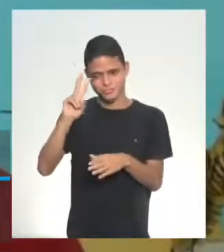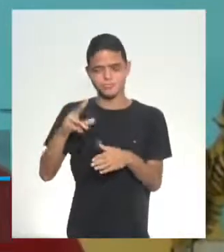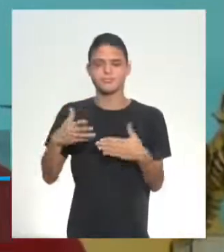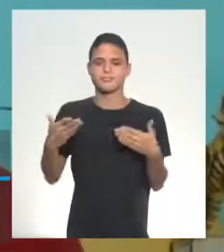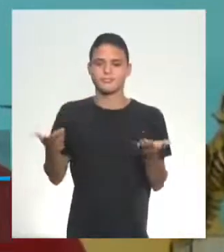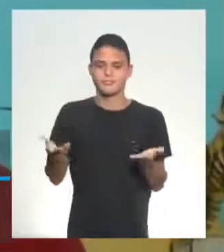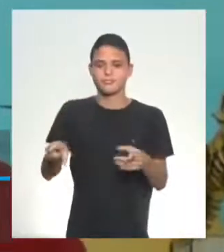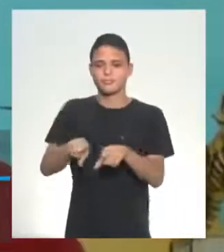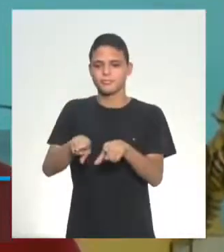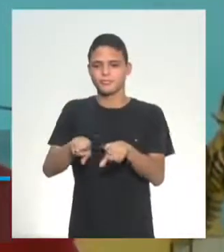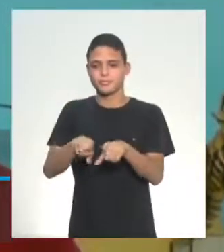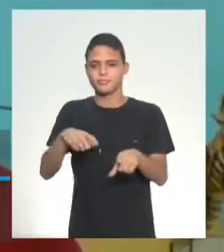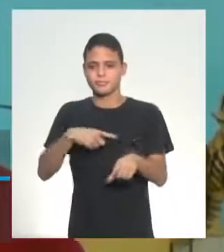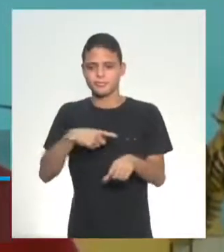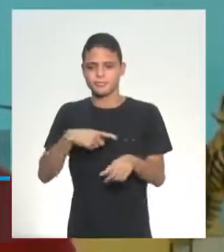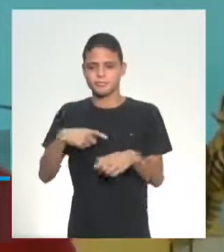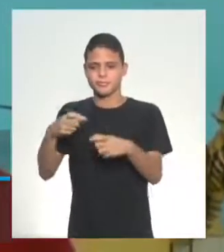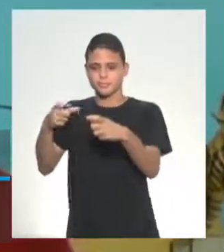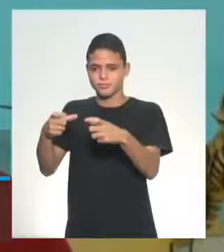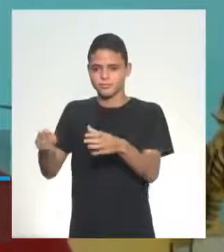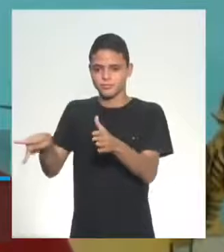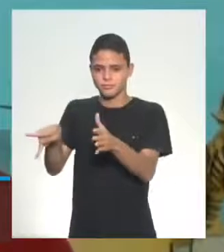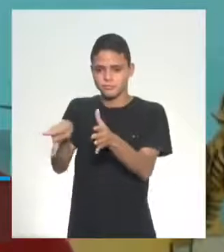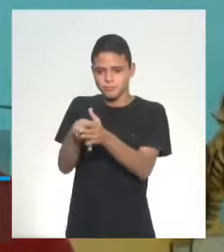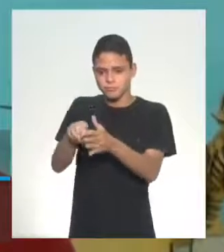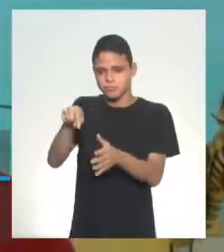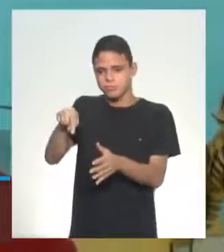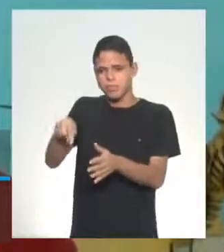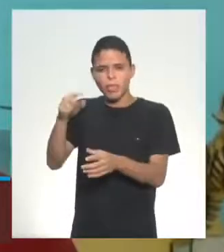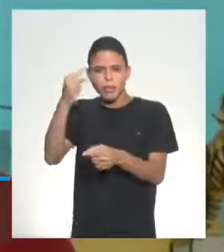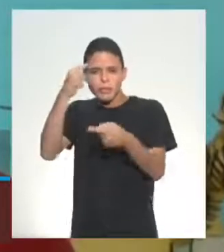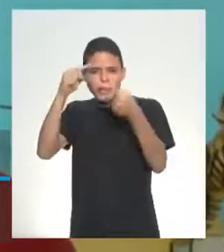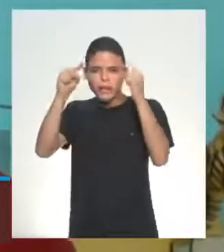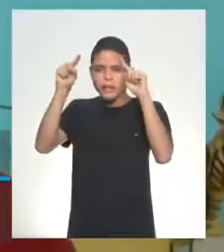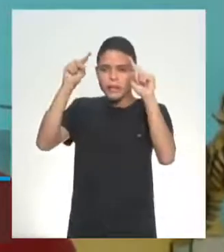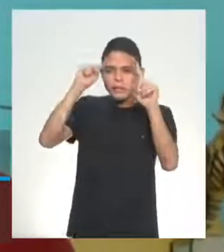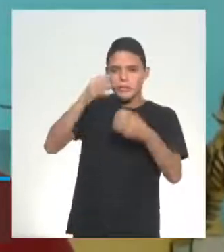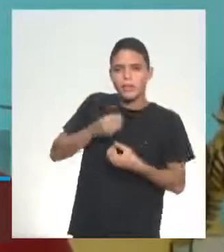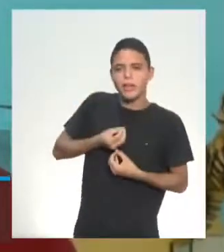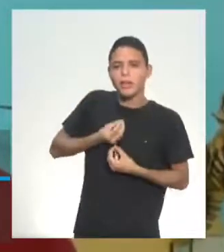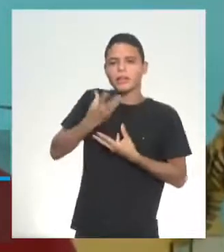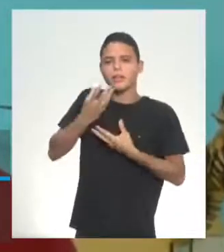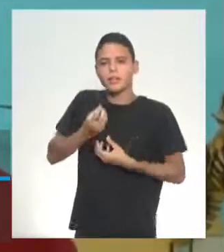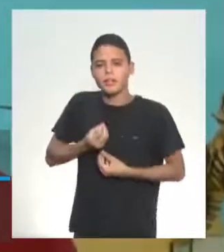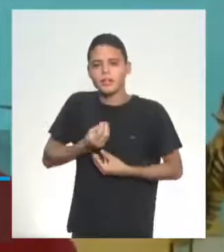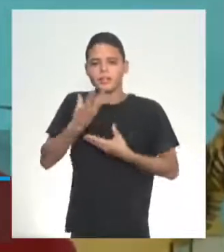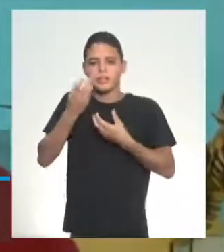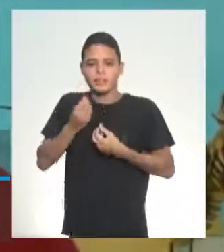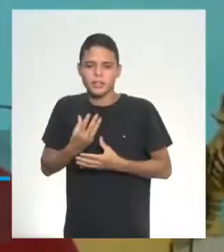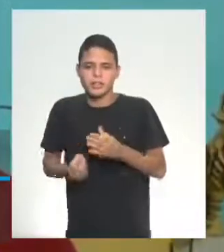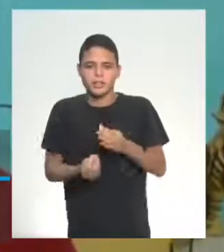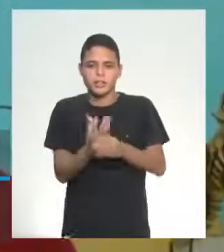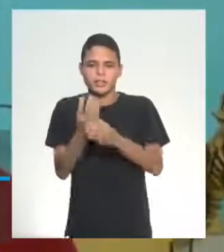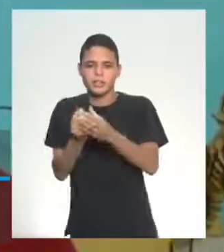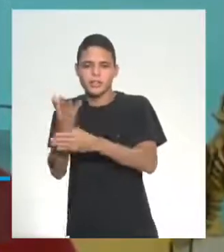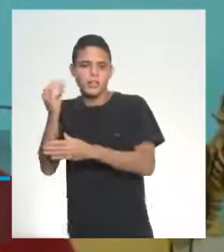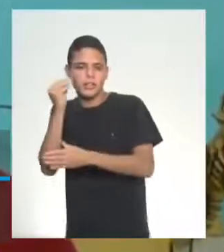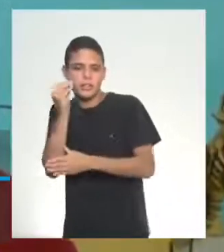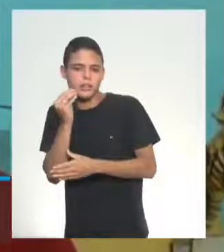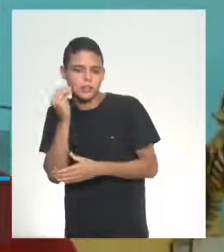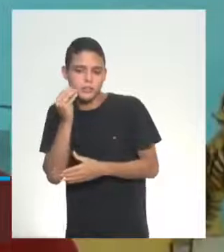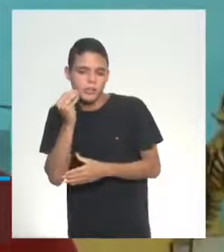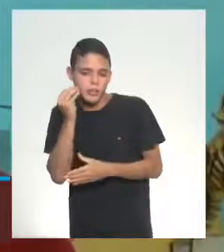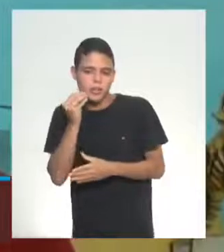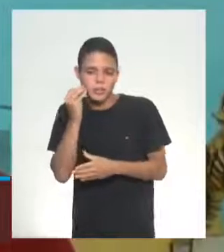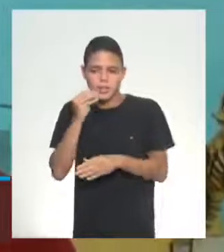temos o espaço Prototipagem e Criatividade. Esse espaço é um espaço para experimentação, criação, é um espaço no qual a